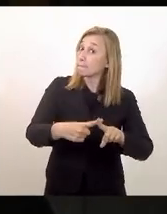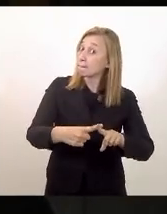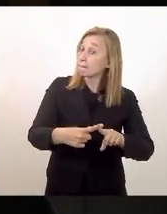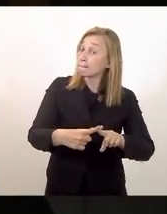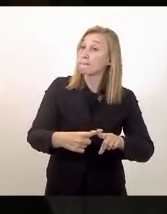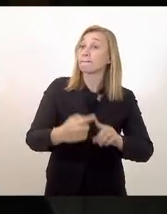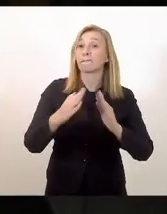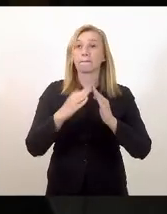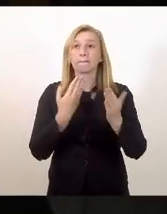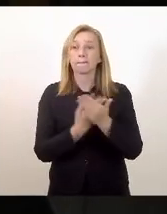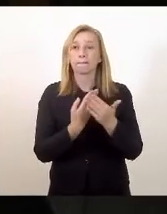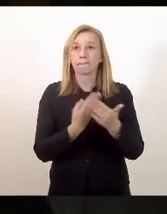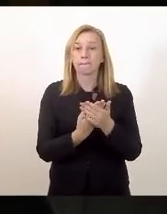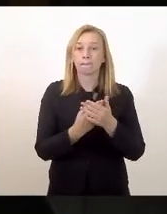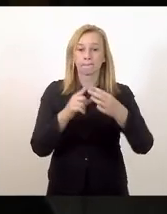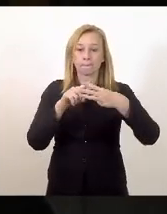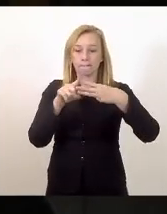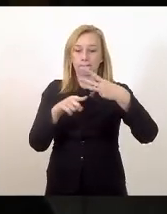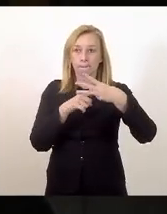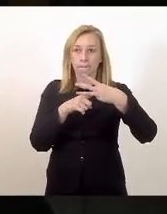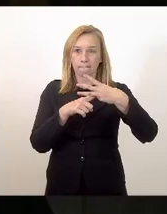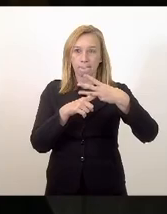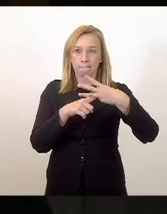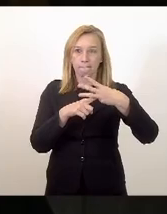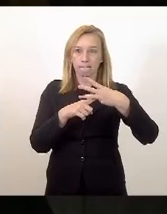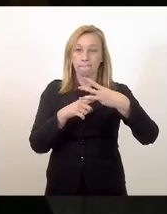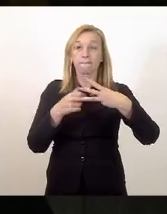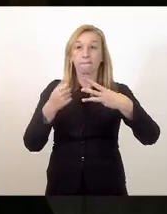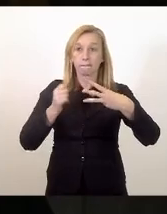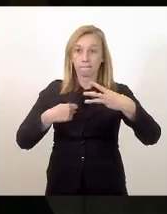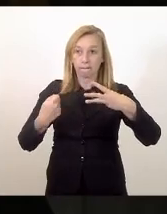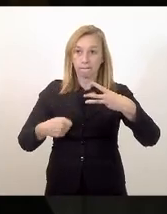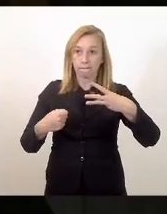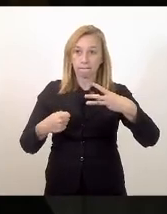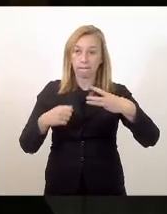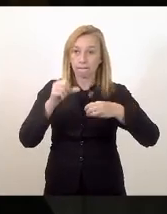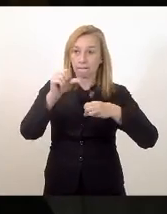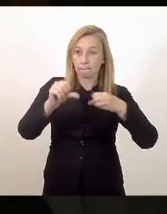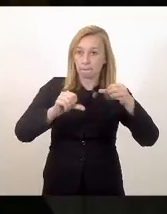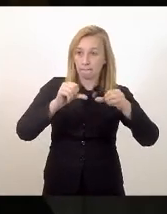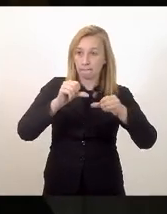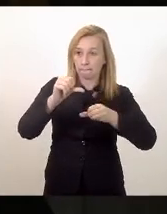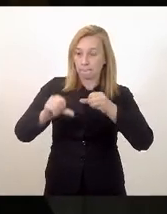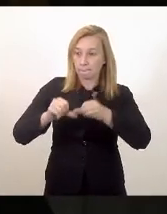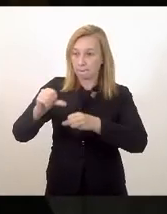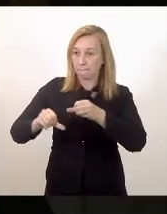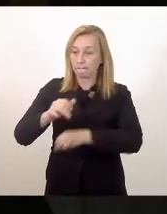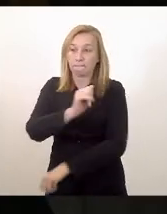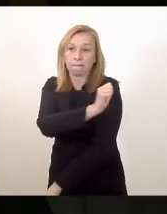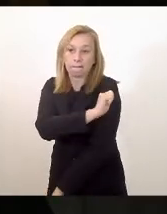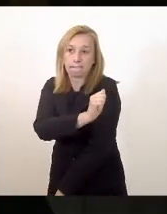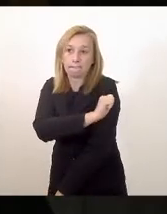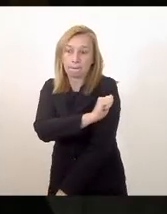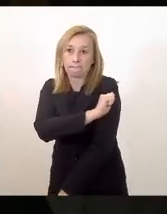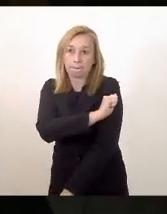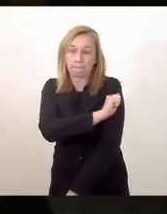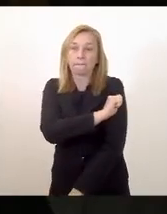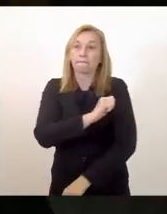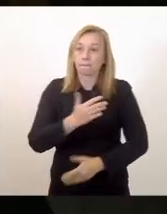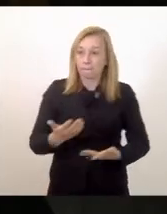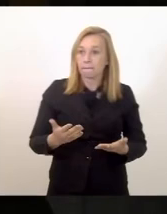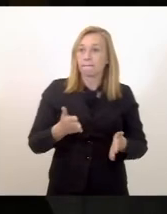a escola que funciona em 3 turnos, ela tem permanentemente troca dos estudantes que estão frequentando a escola em cada